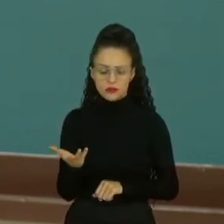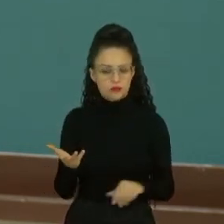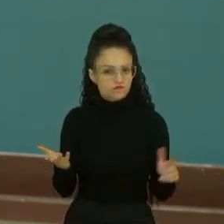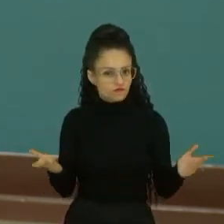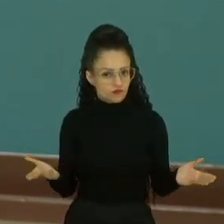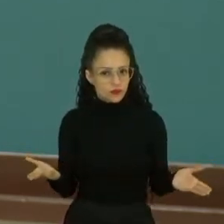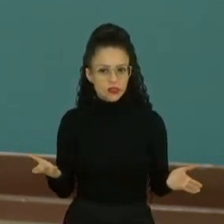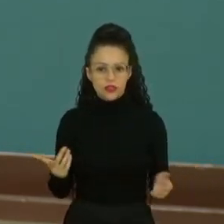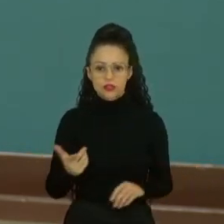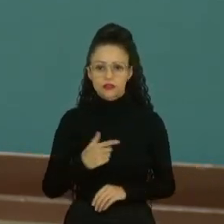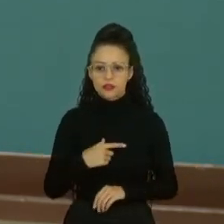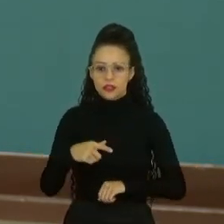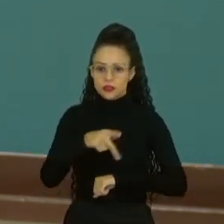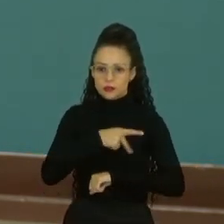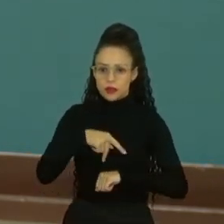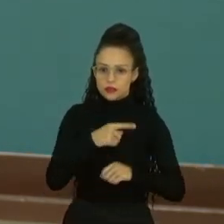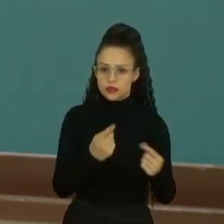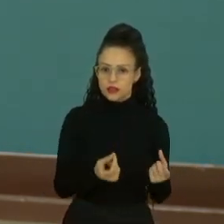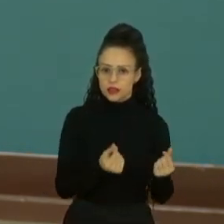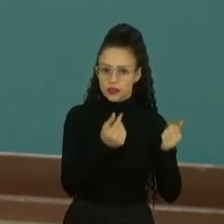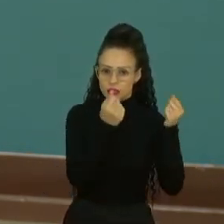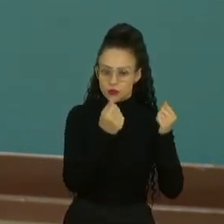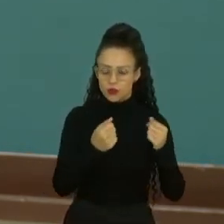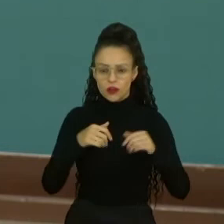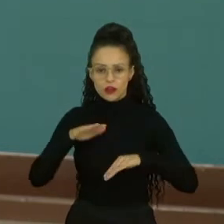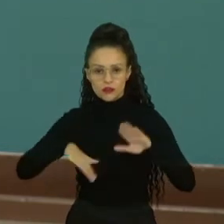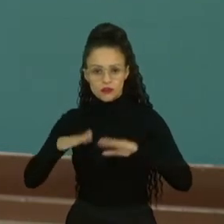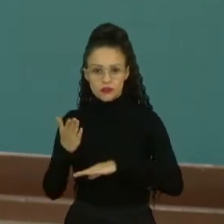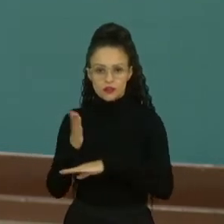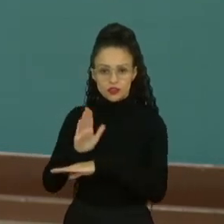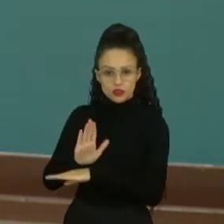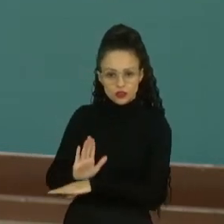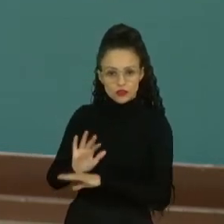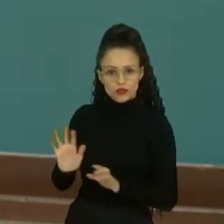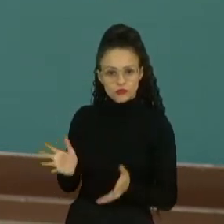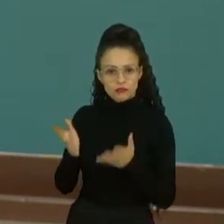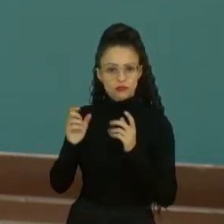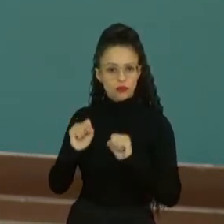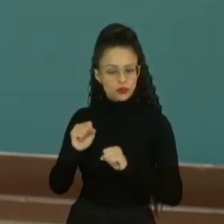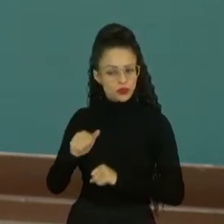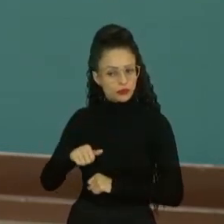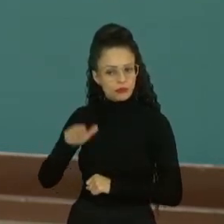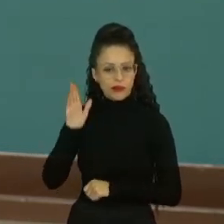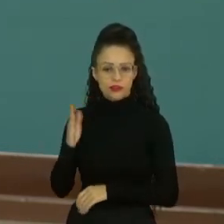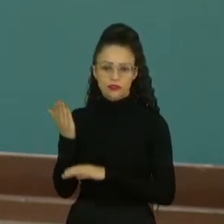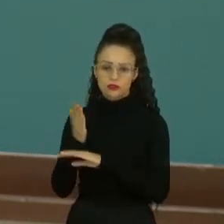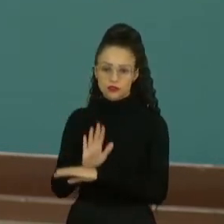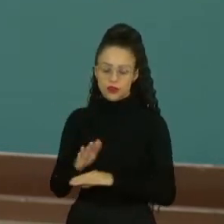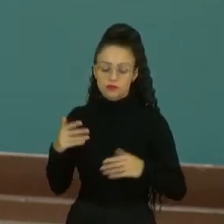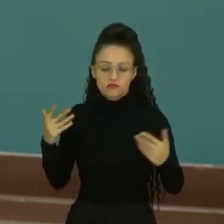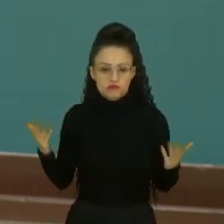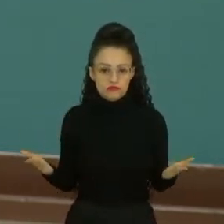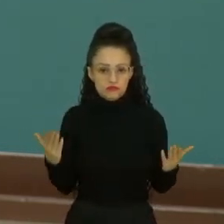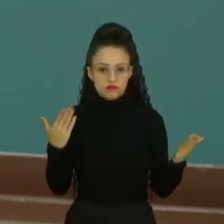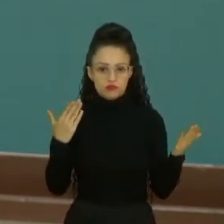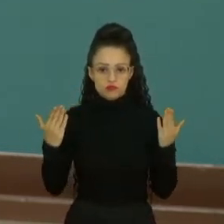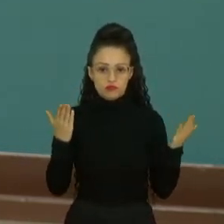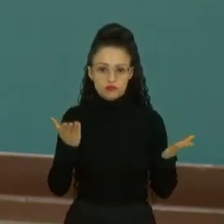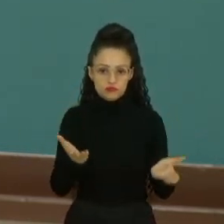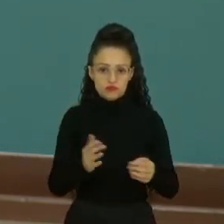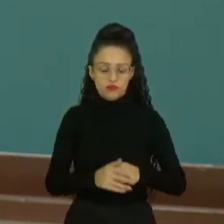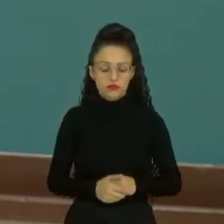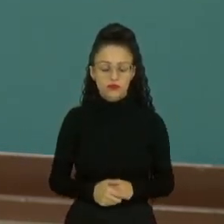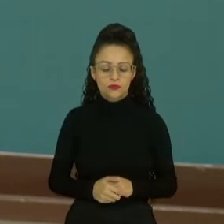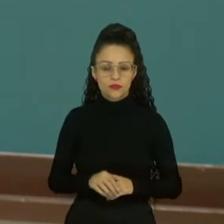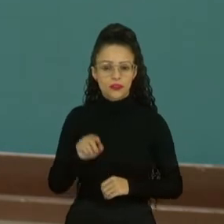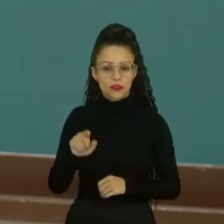Então, existem países ricos que às vezes auxiliam um pouquinho, mas poderiam fazer muito mais, né, em relação a isso.